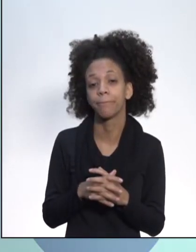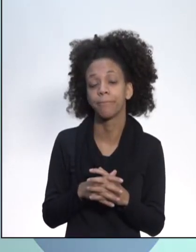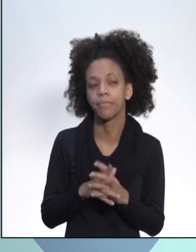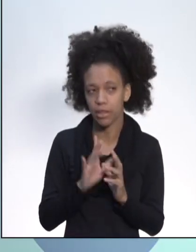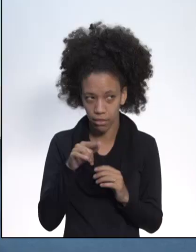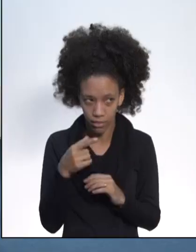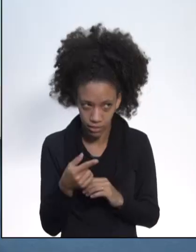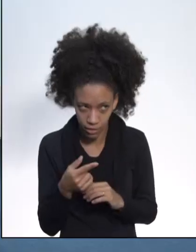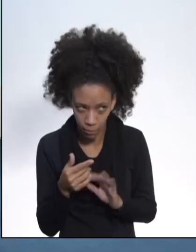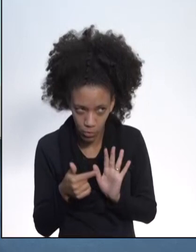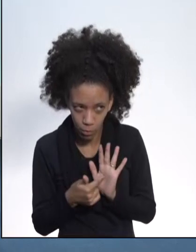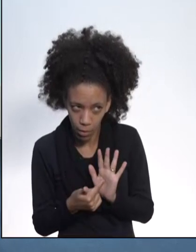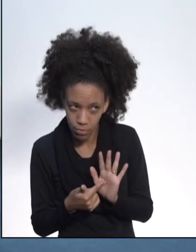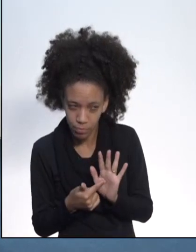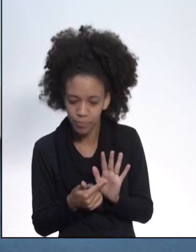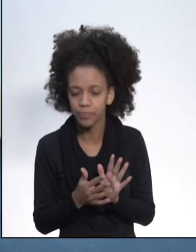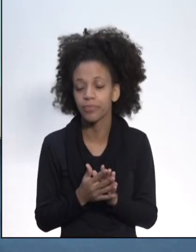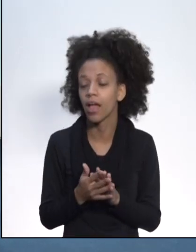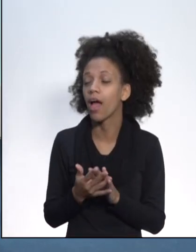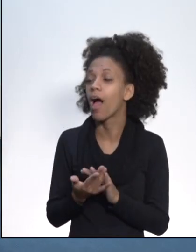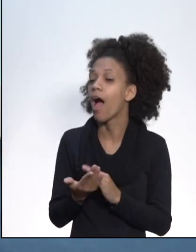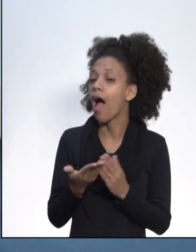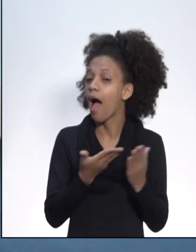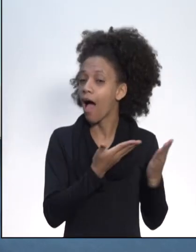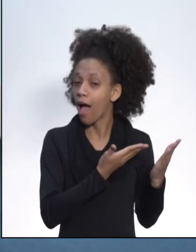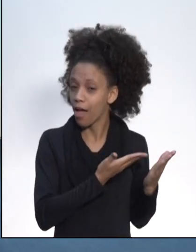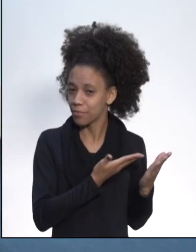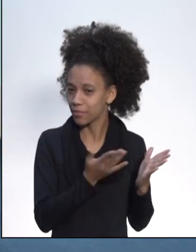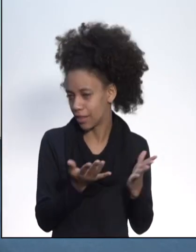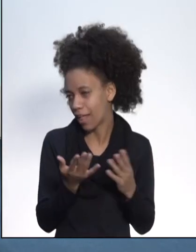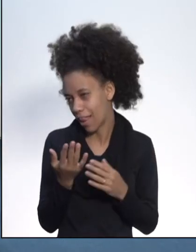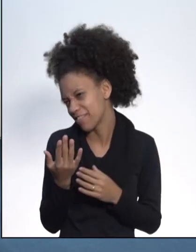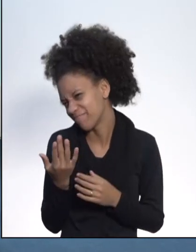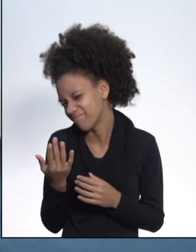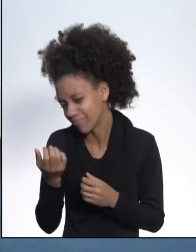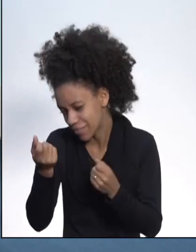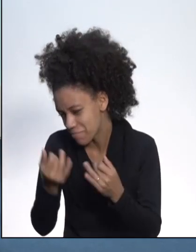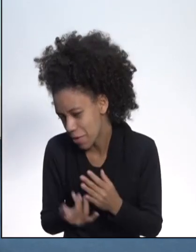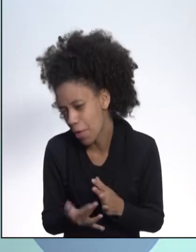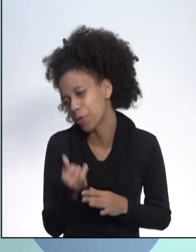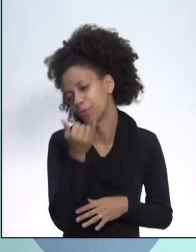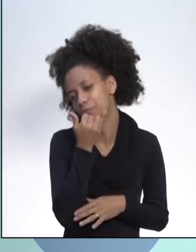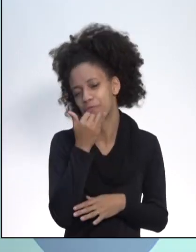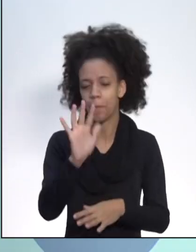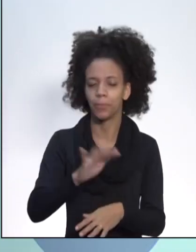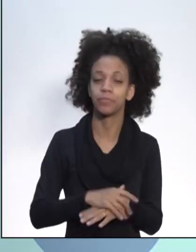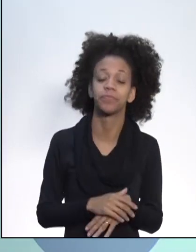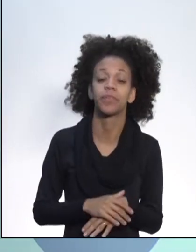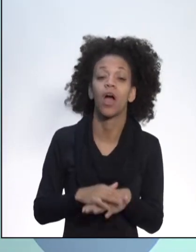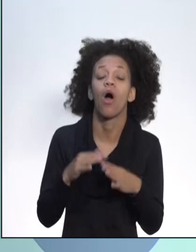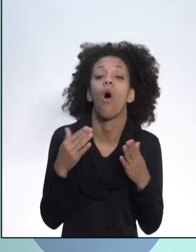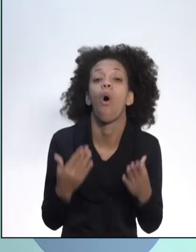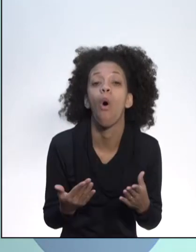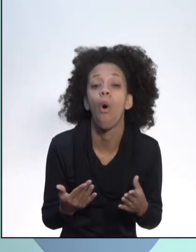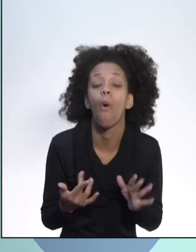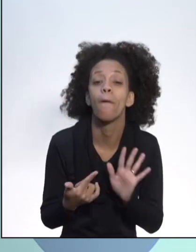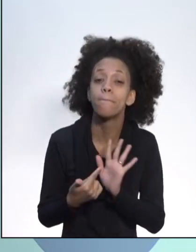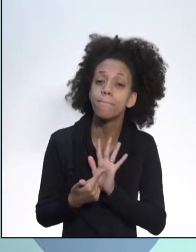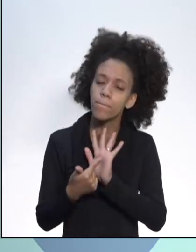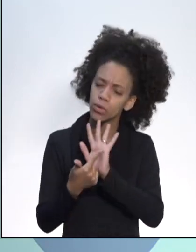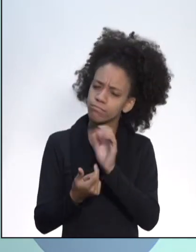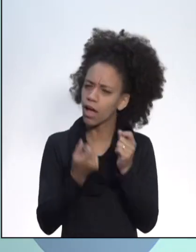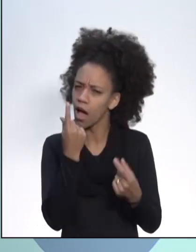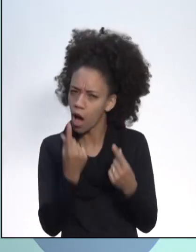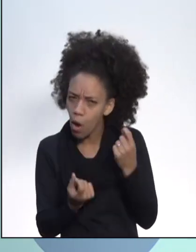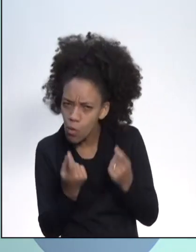Depois eu ponho. A Roberta trouxe uma informação aqui, desculpa, gente. Então, o que acontece? A gente vai rever alguns pontos